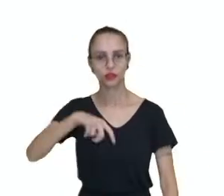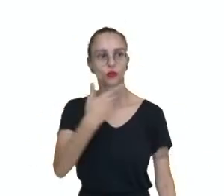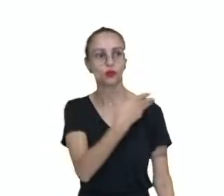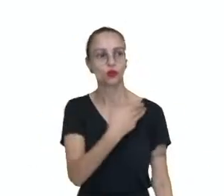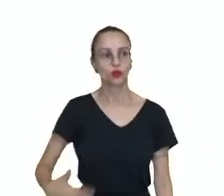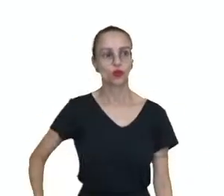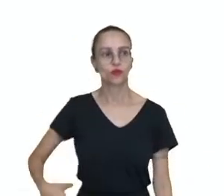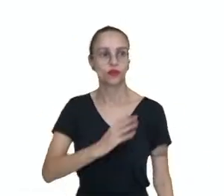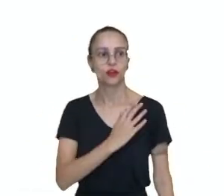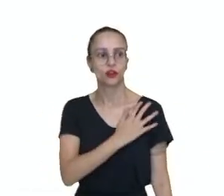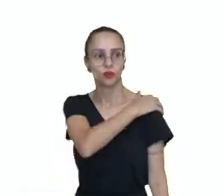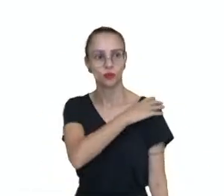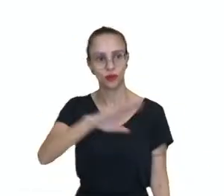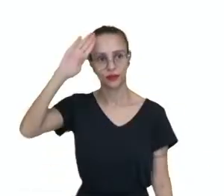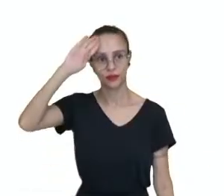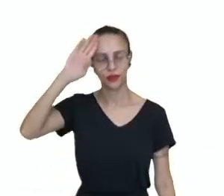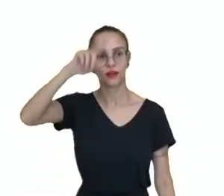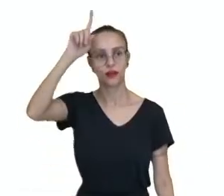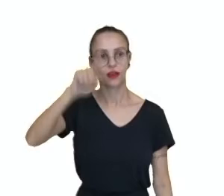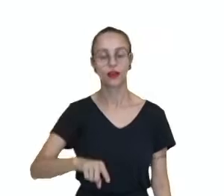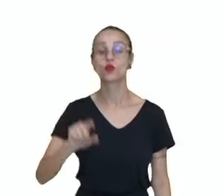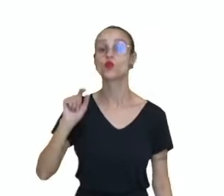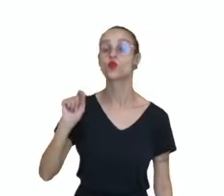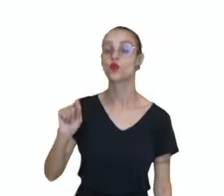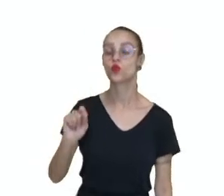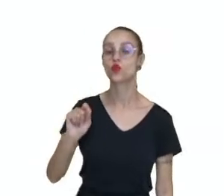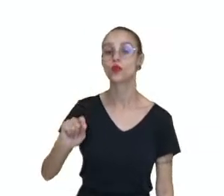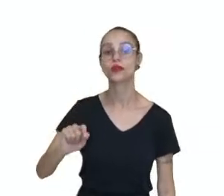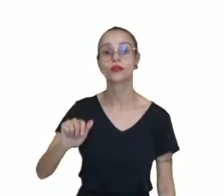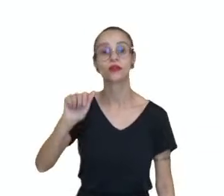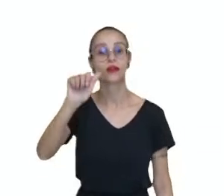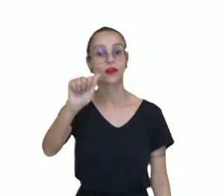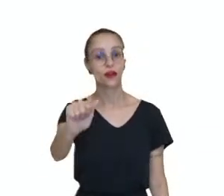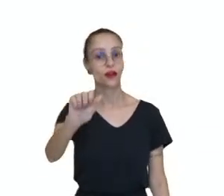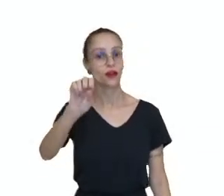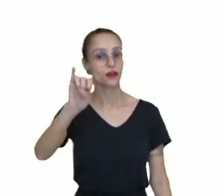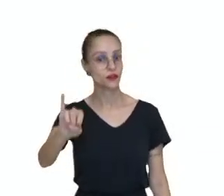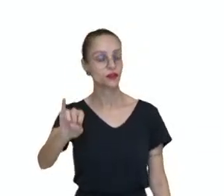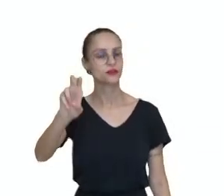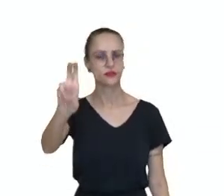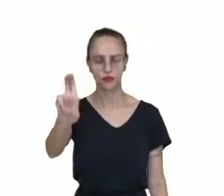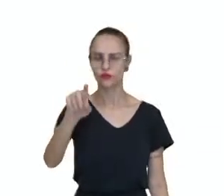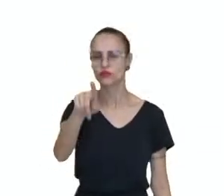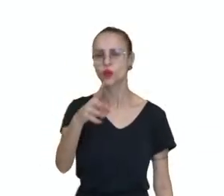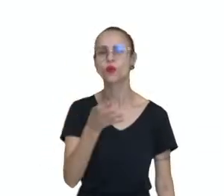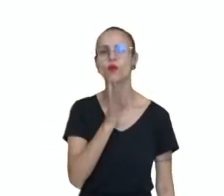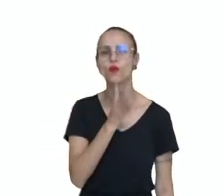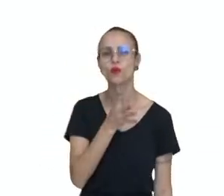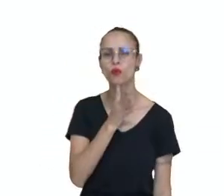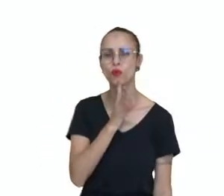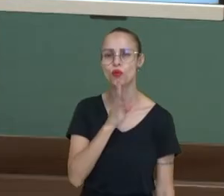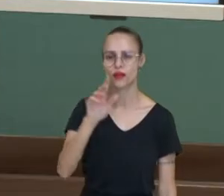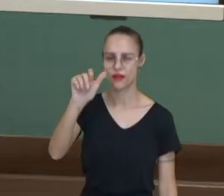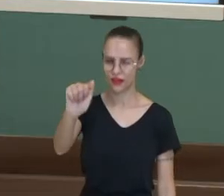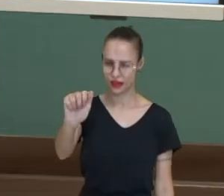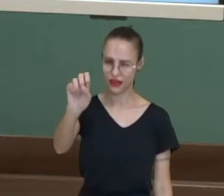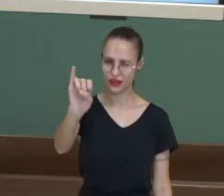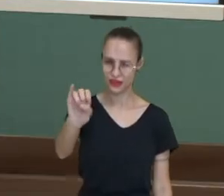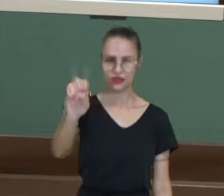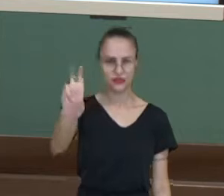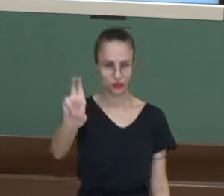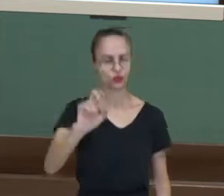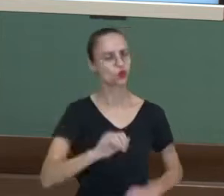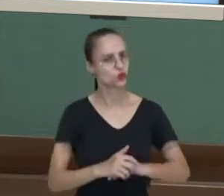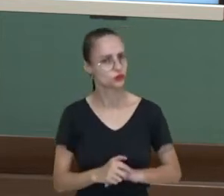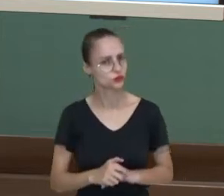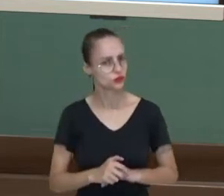militar. Editado o Ato 5. Você já ouviu falar no AI-5?